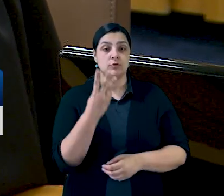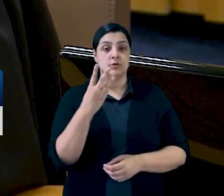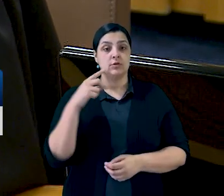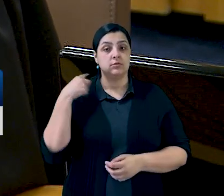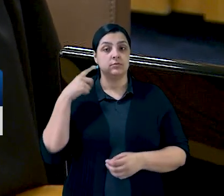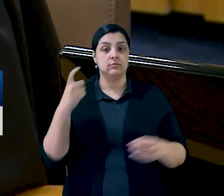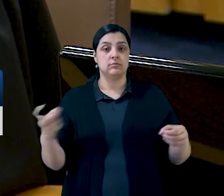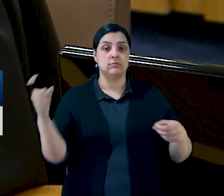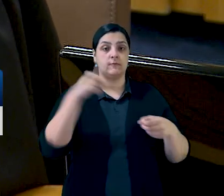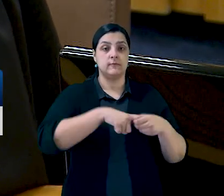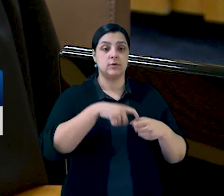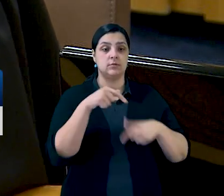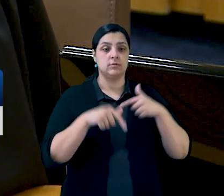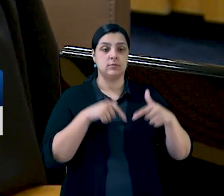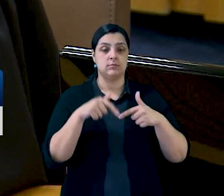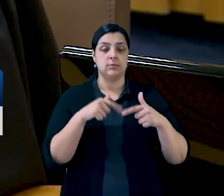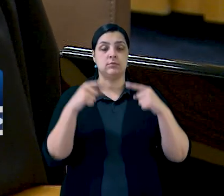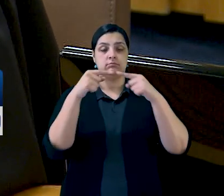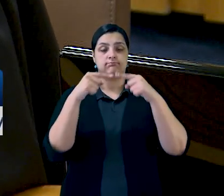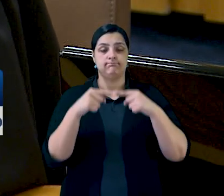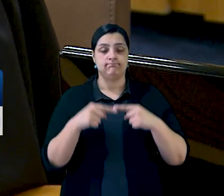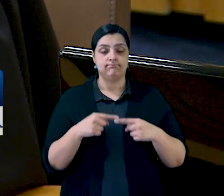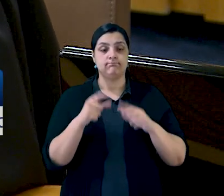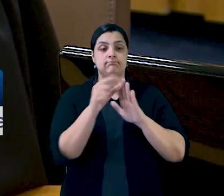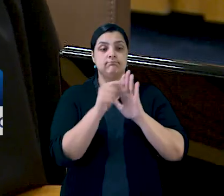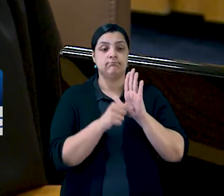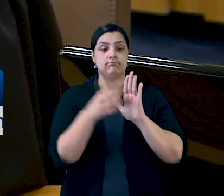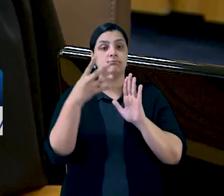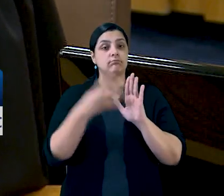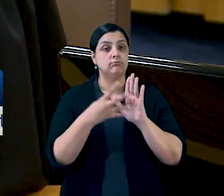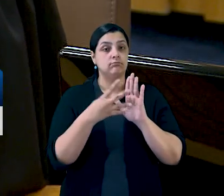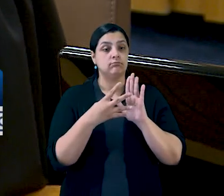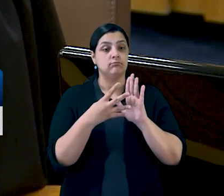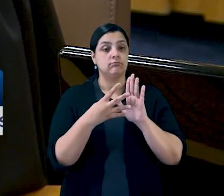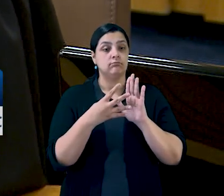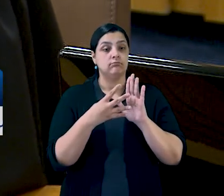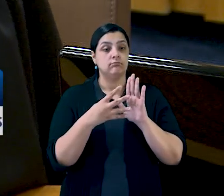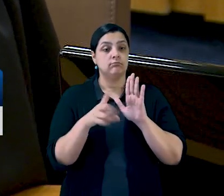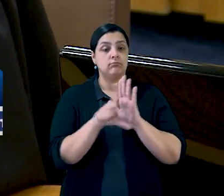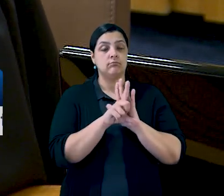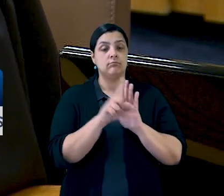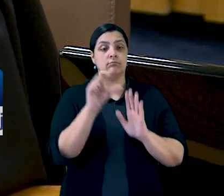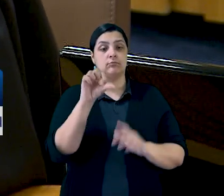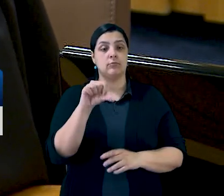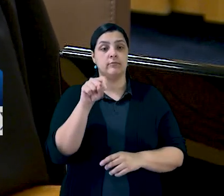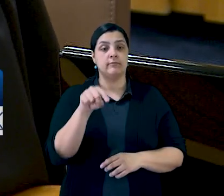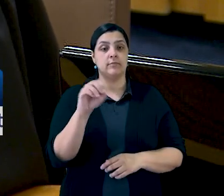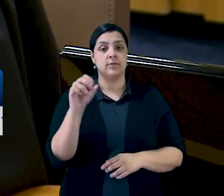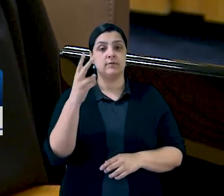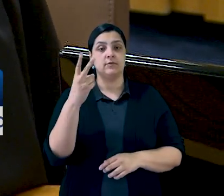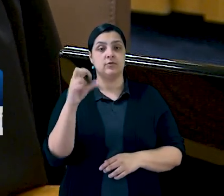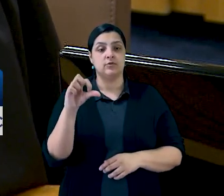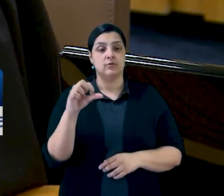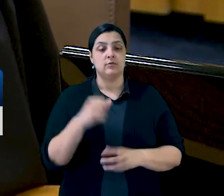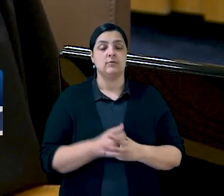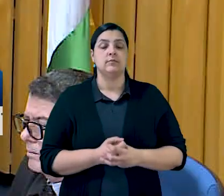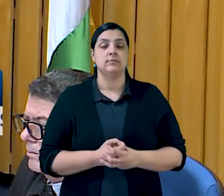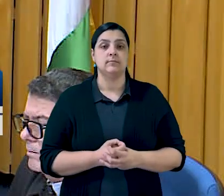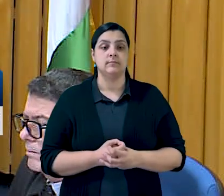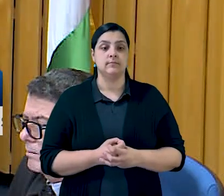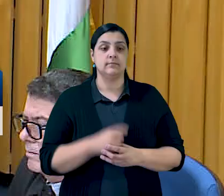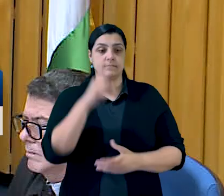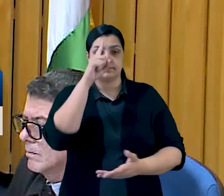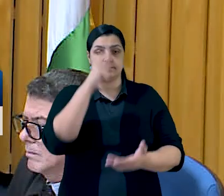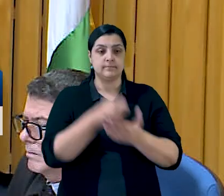do autor, o Tribunal Regional decidiu em conformidade, portanto, com o artigo 4º da Lei 9.029 de 95.